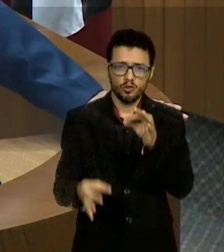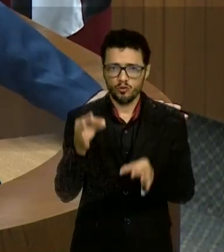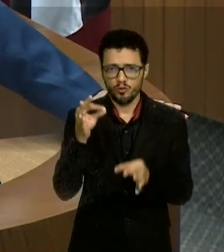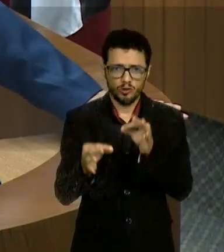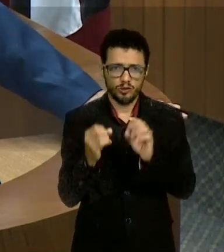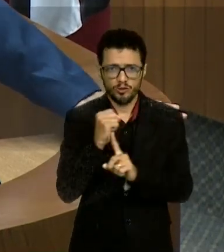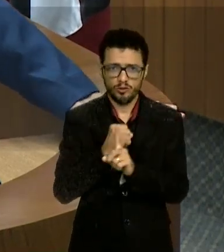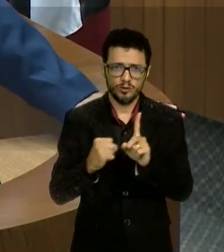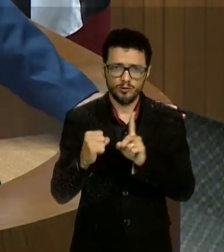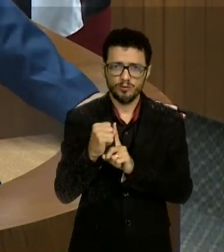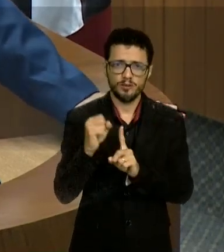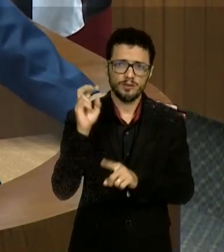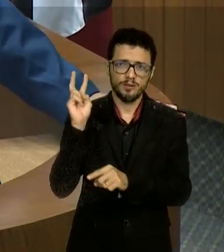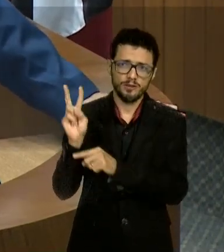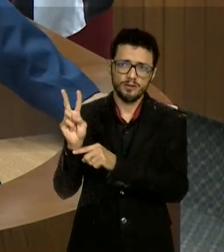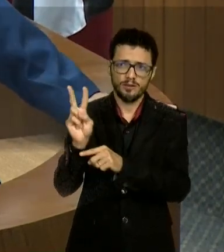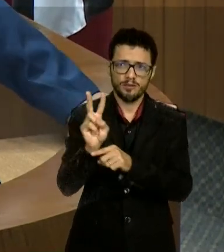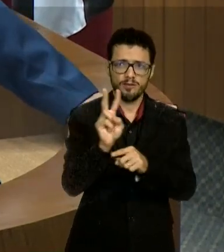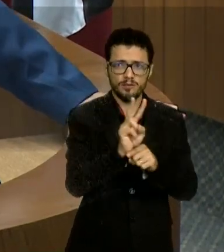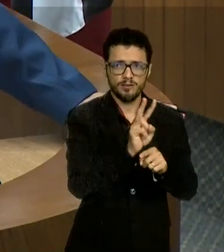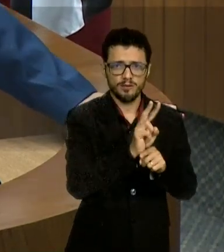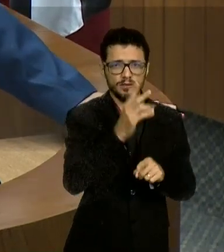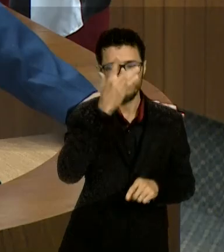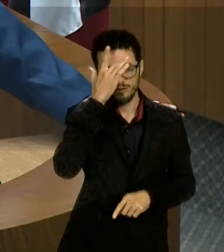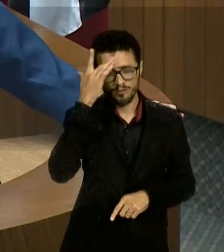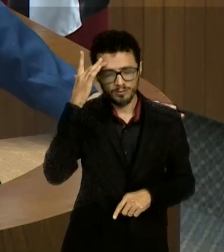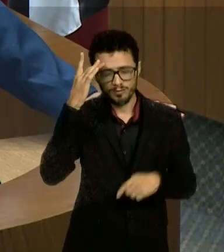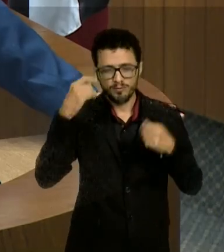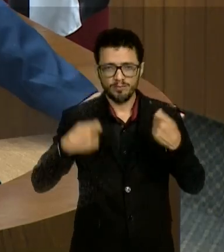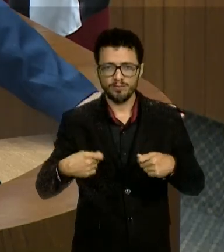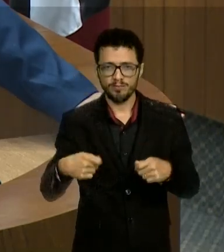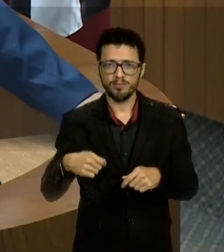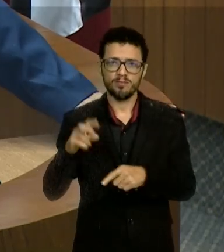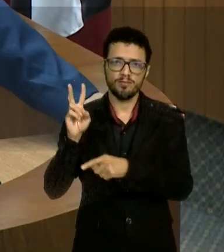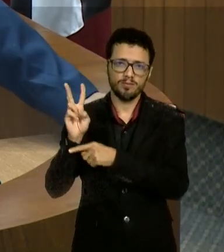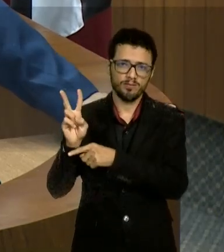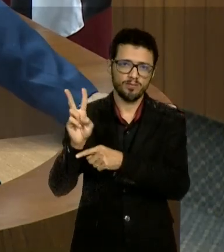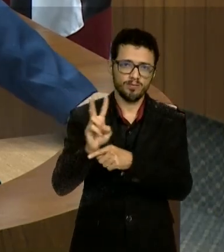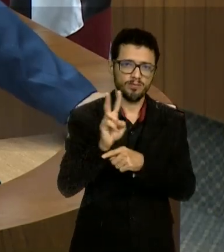em defesa das pessoas que mais precisam, em defesa do meio ambiente.